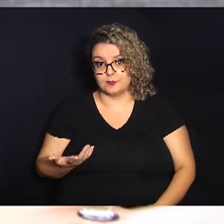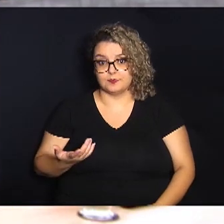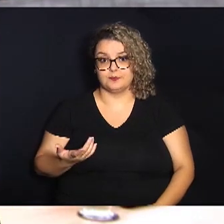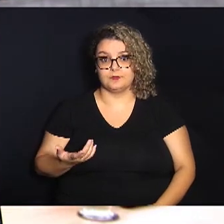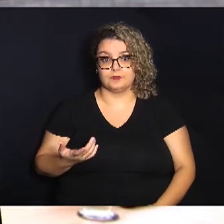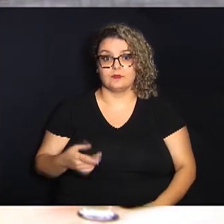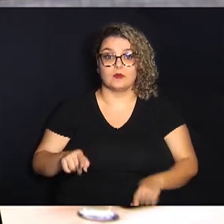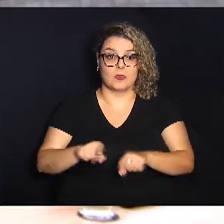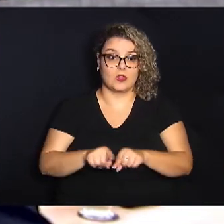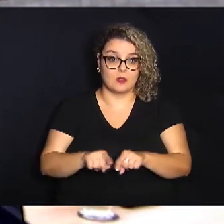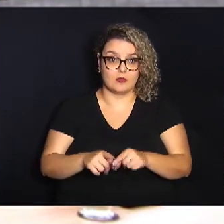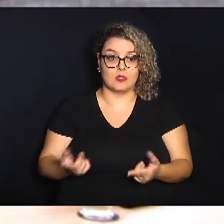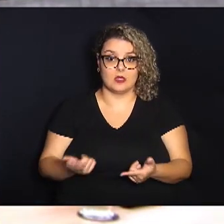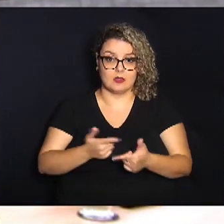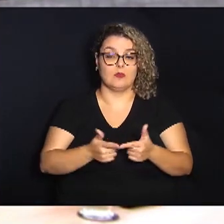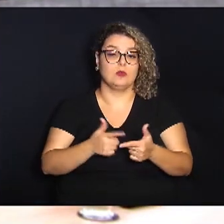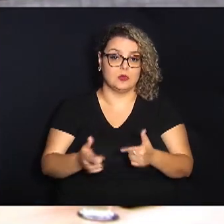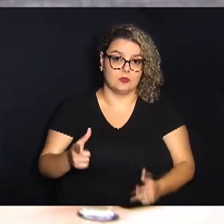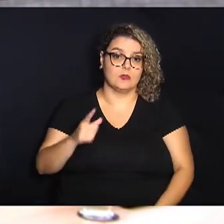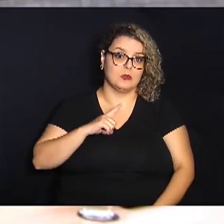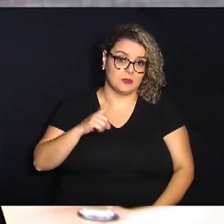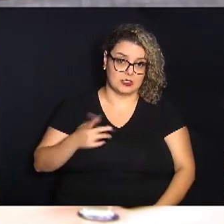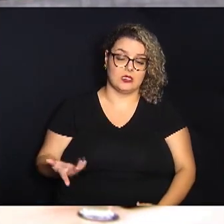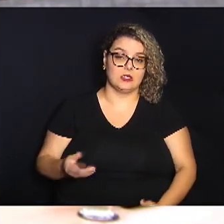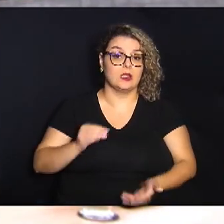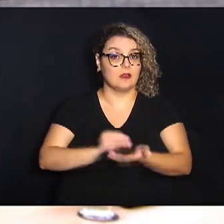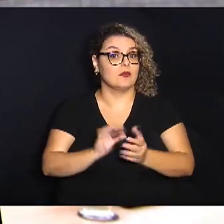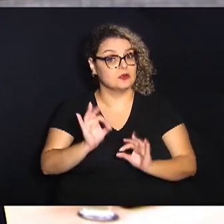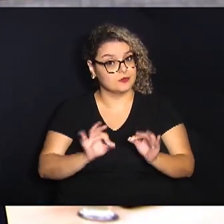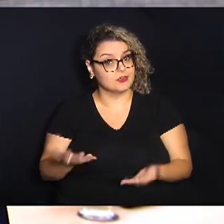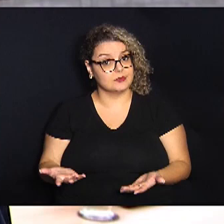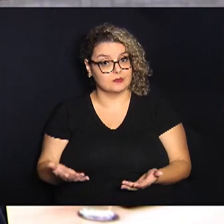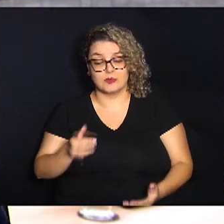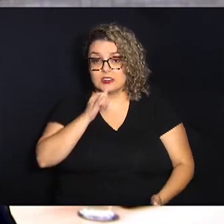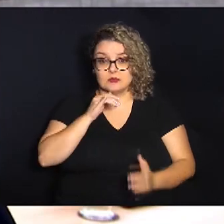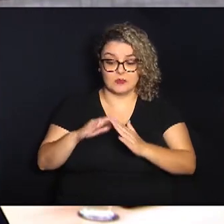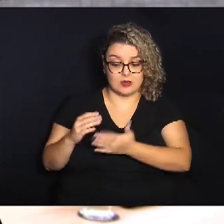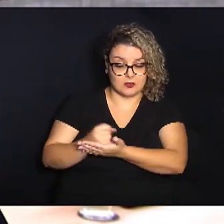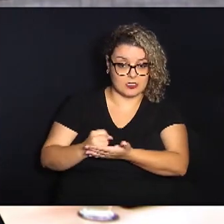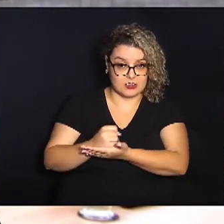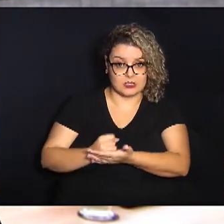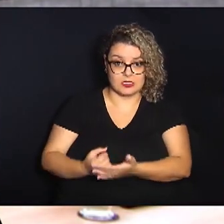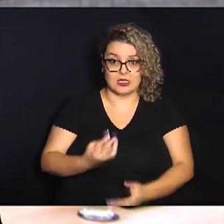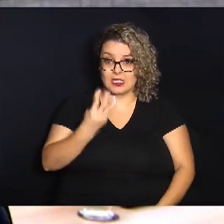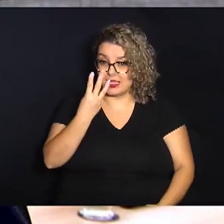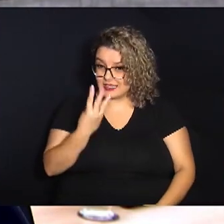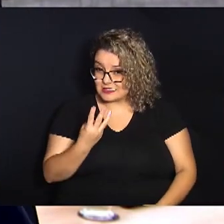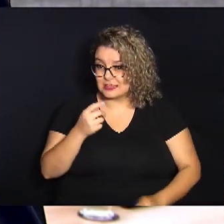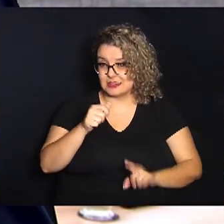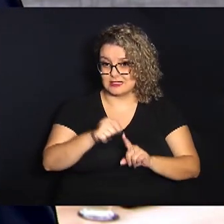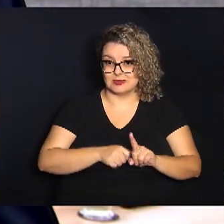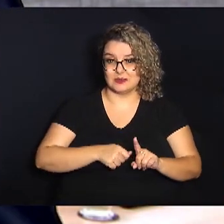muito problema. E a outra coisa é a falta de planejamento, porque no caso, por exemplo, da farmácia, você há 3 meses